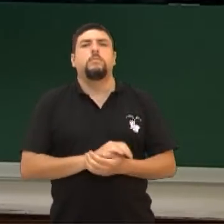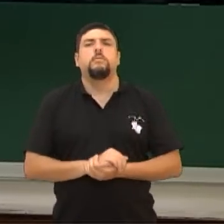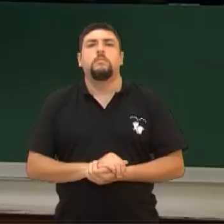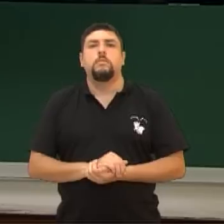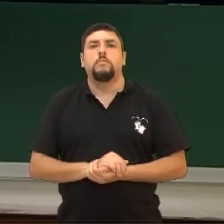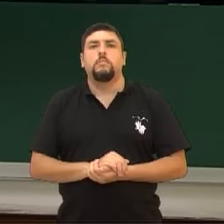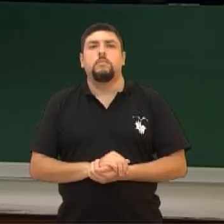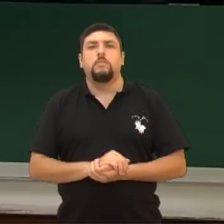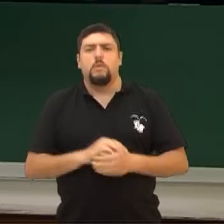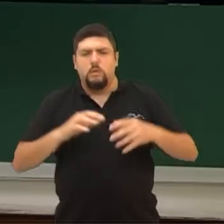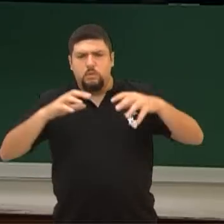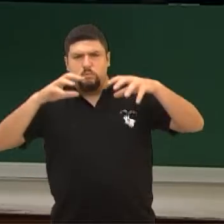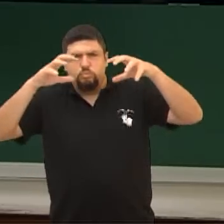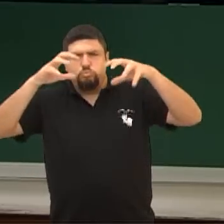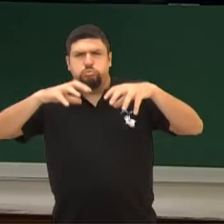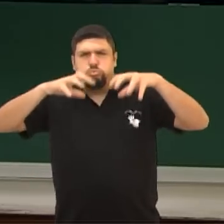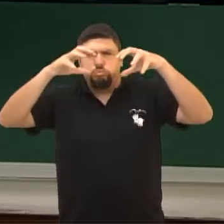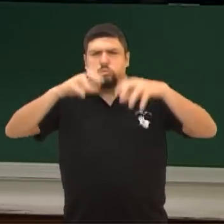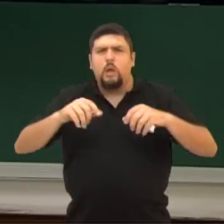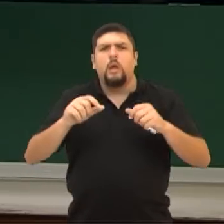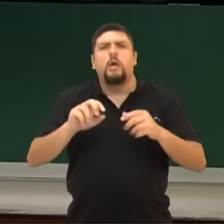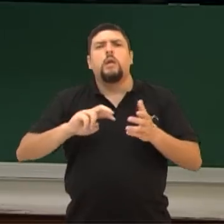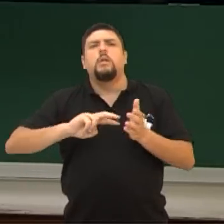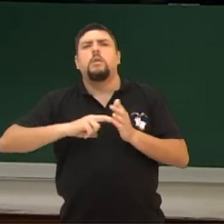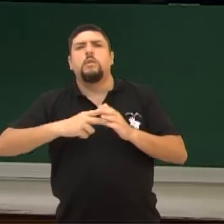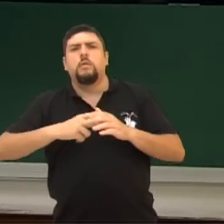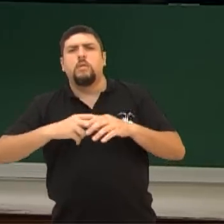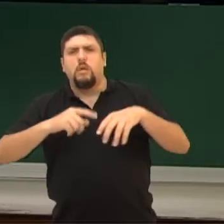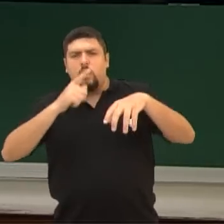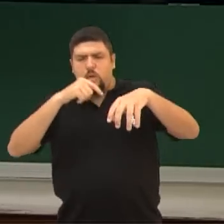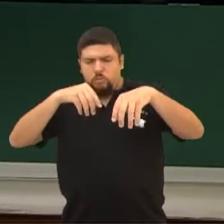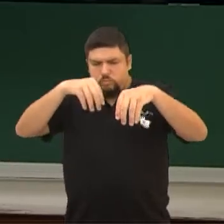Precipitação é queda de água na terra?